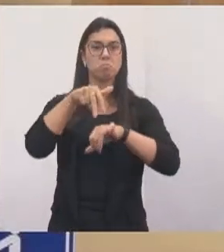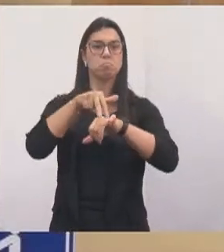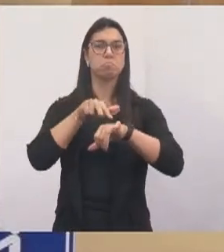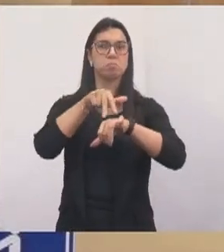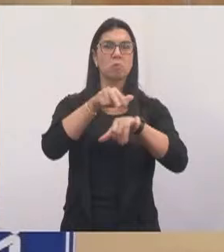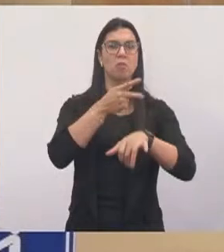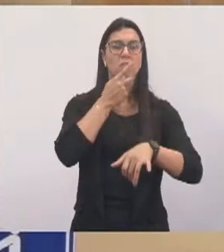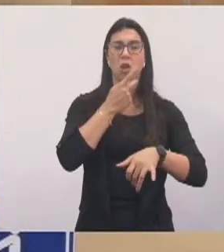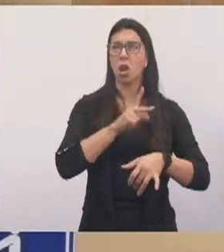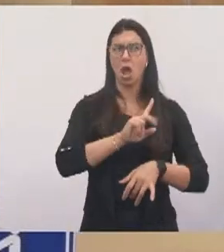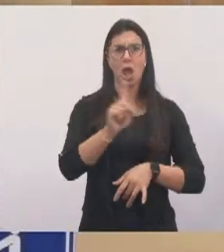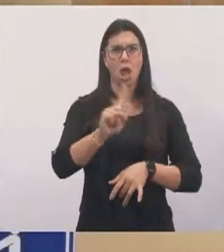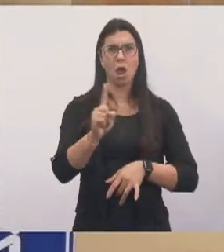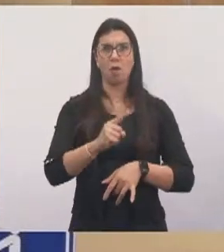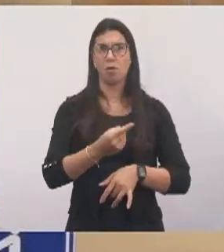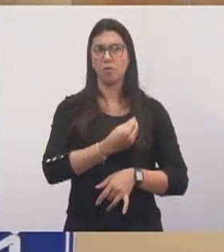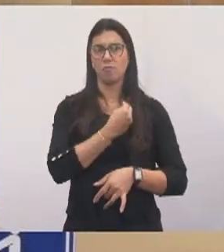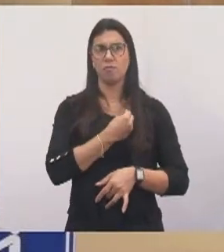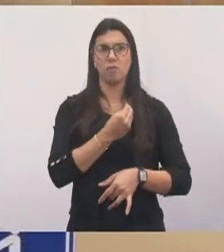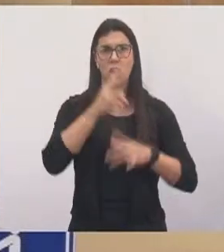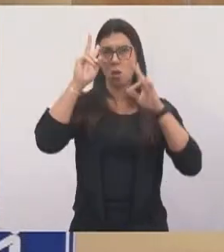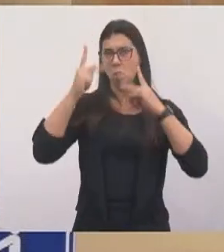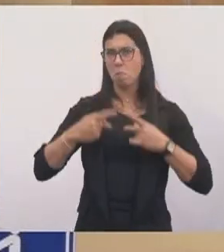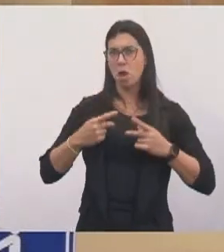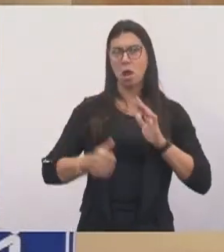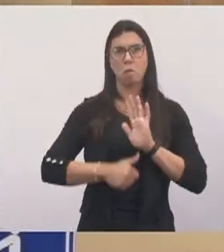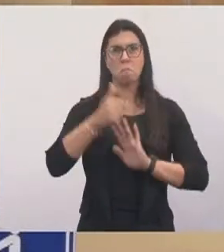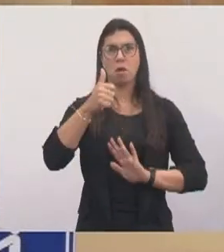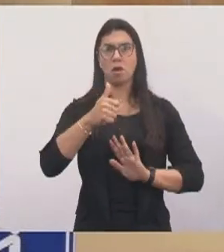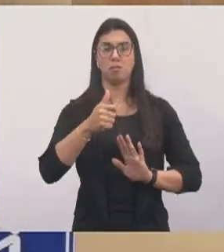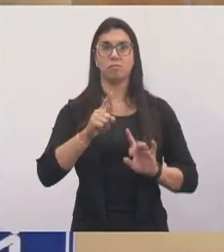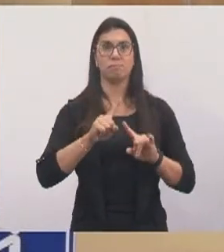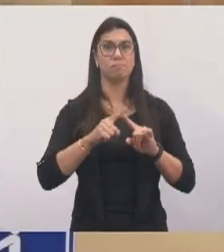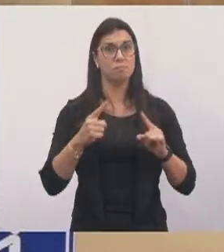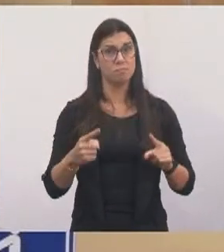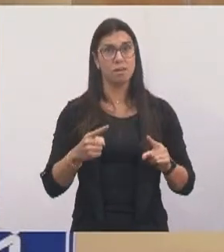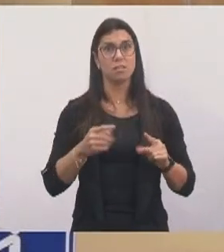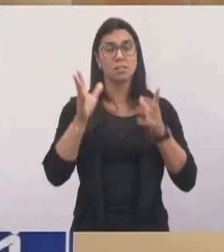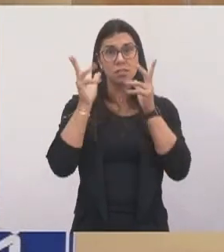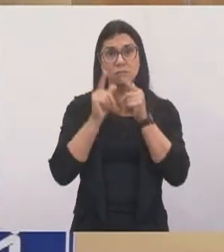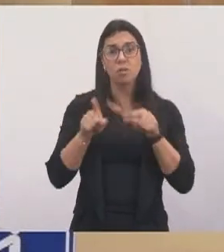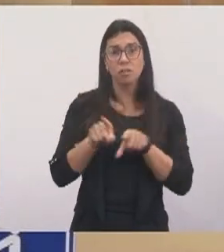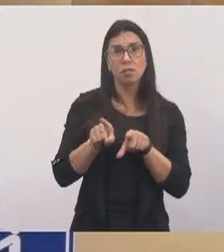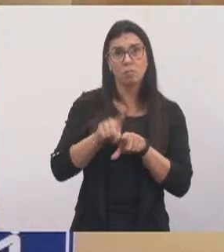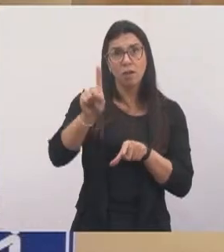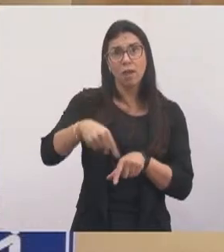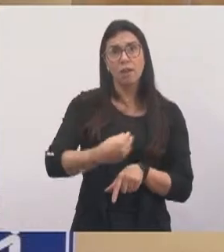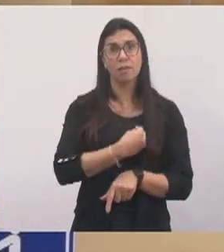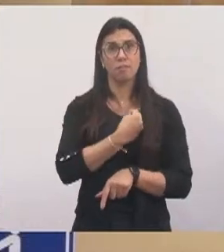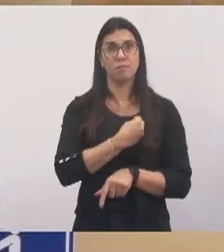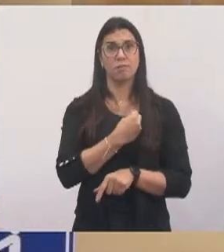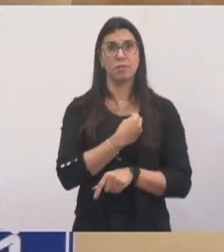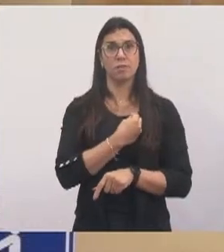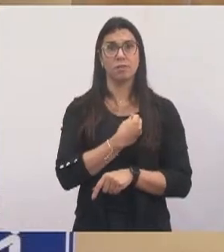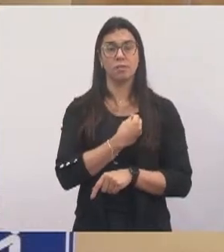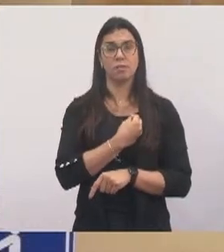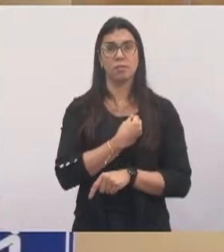que a vida humana está em primeiro lugar, não sei, mas é uma vida também. Então por que não faz a mesma